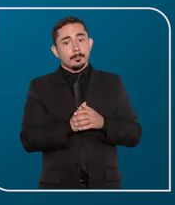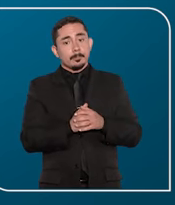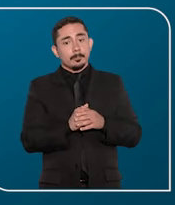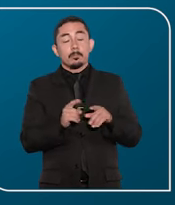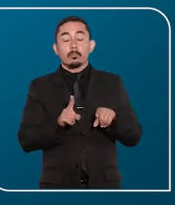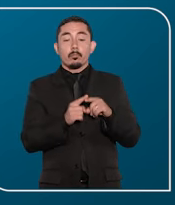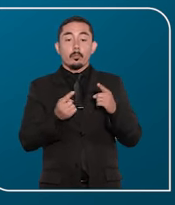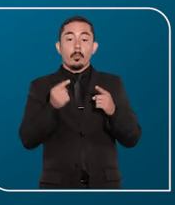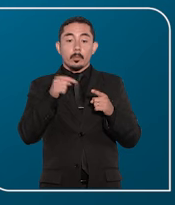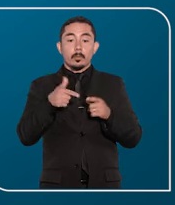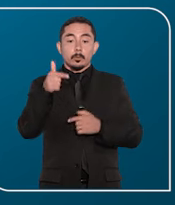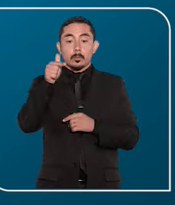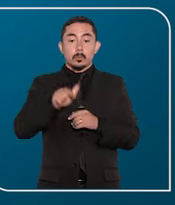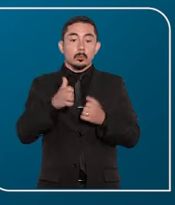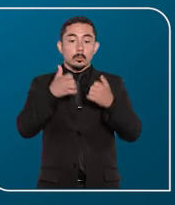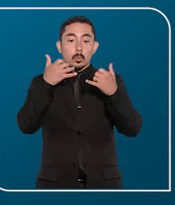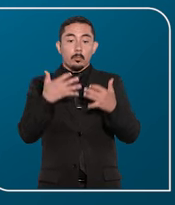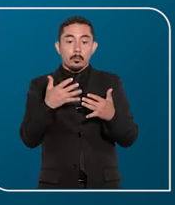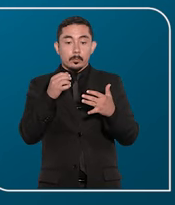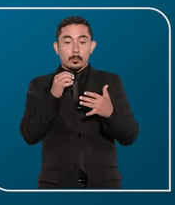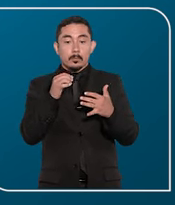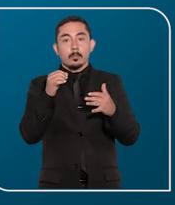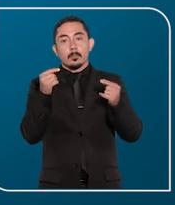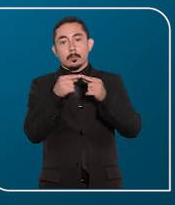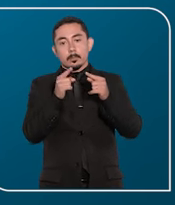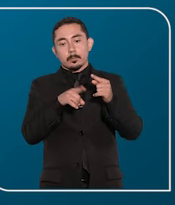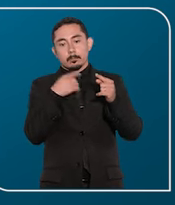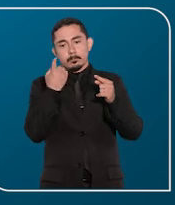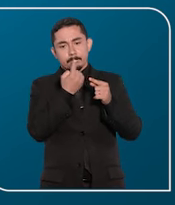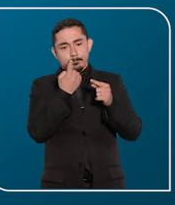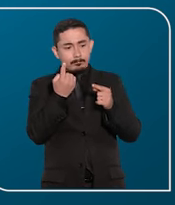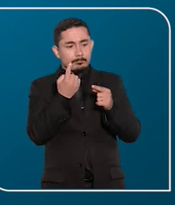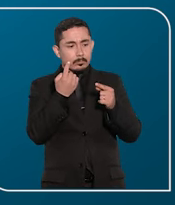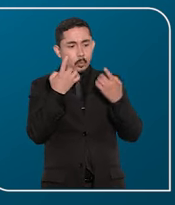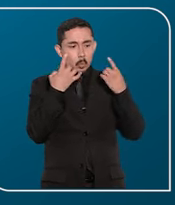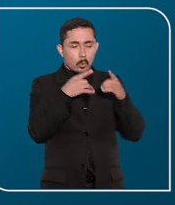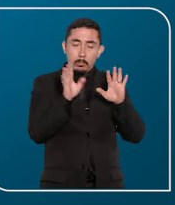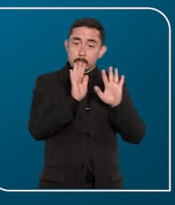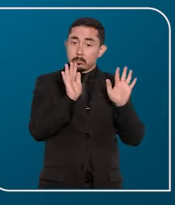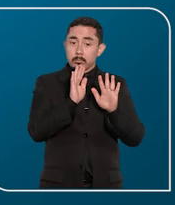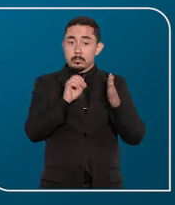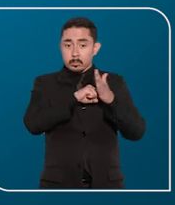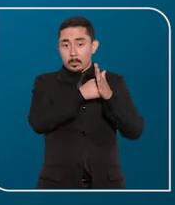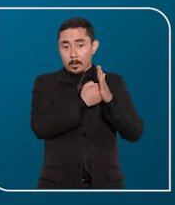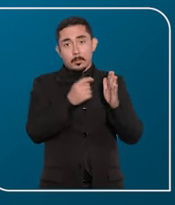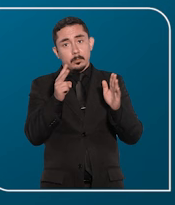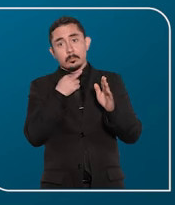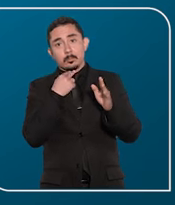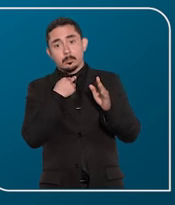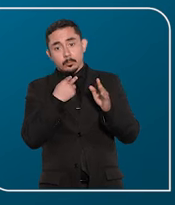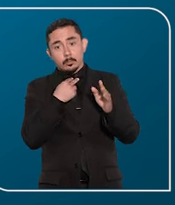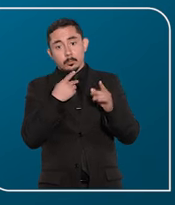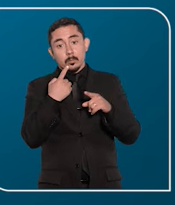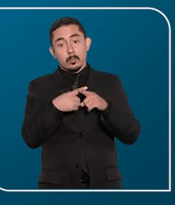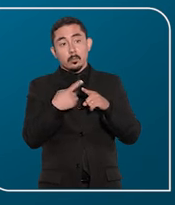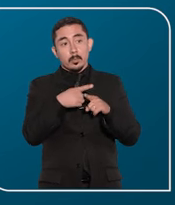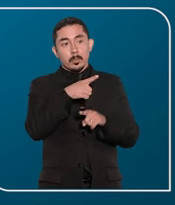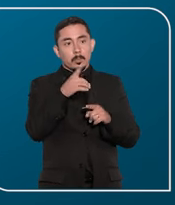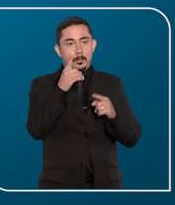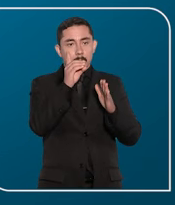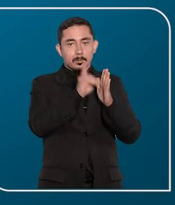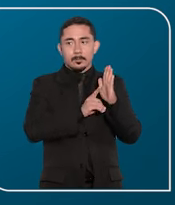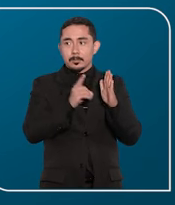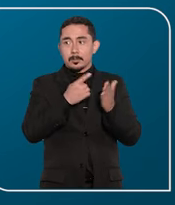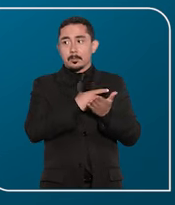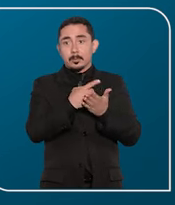nossa inviolabilidade, até porque nossa profissão, ela trabalha com o direito de defesa, com exercício contraditório